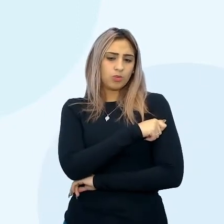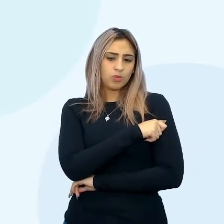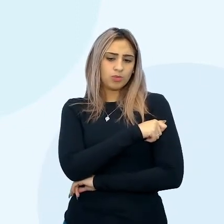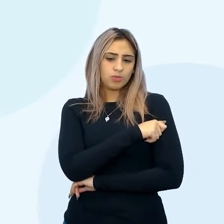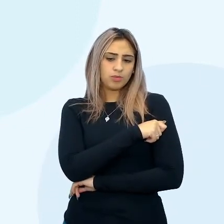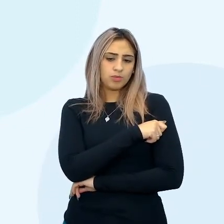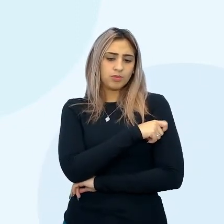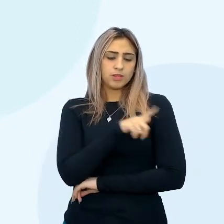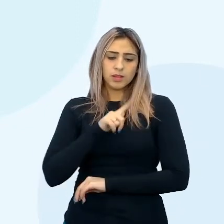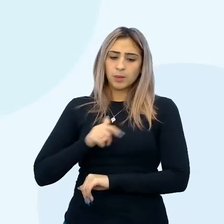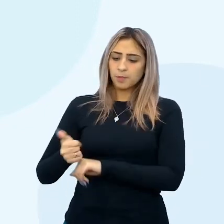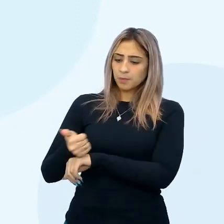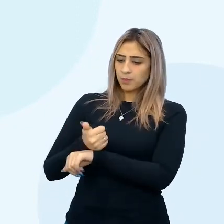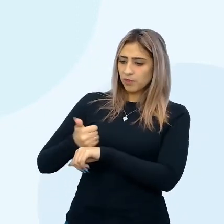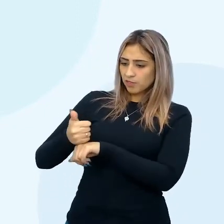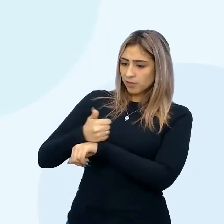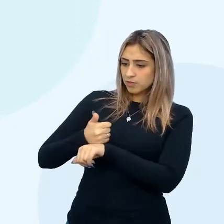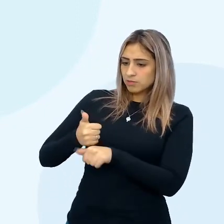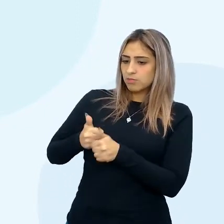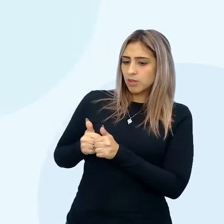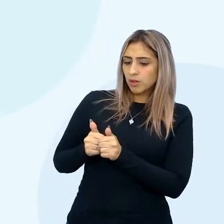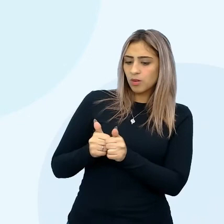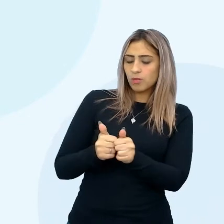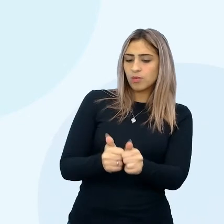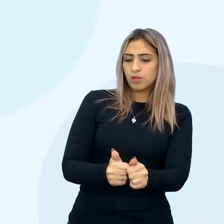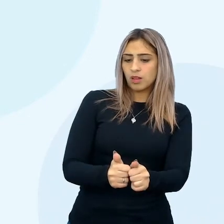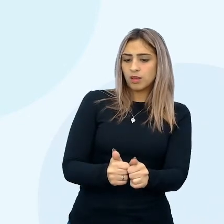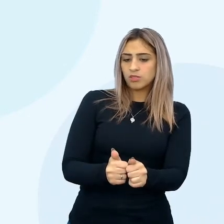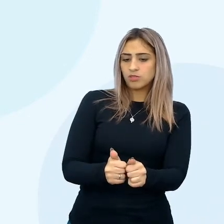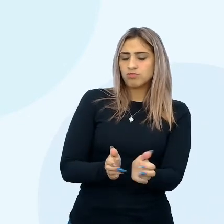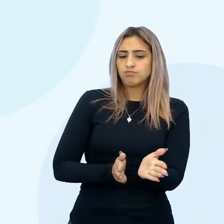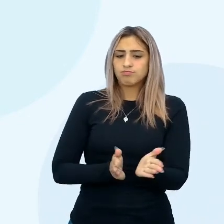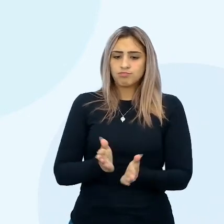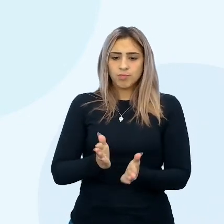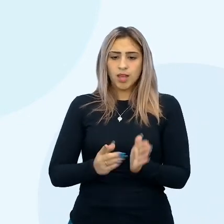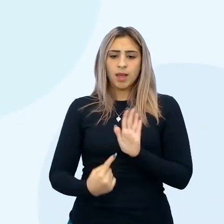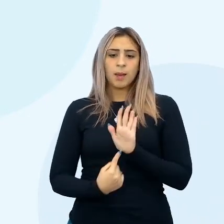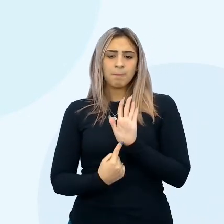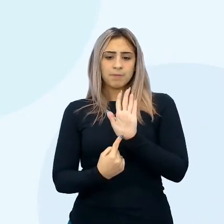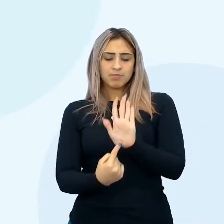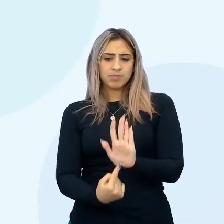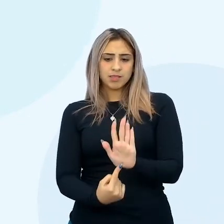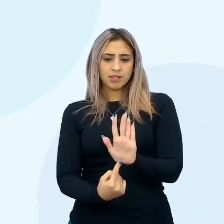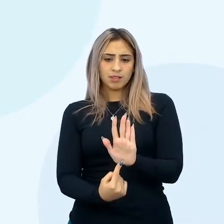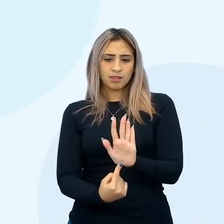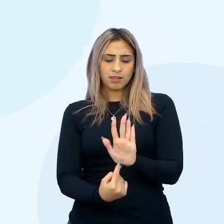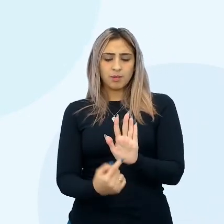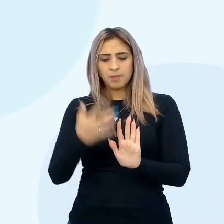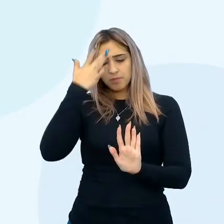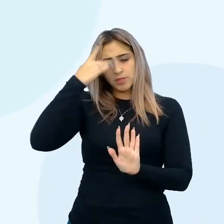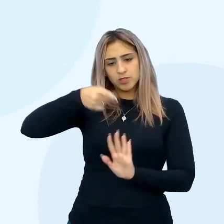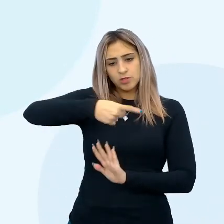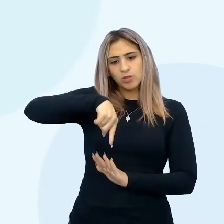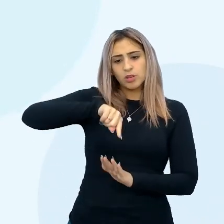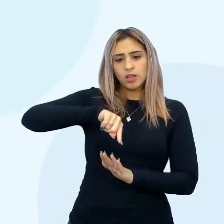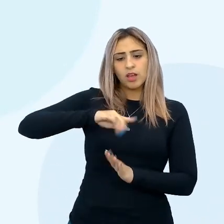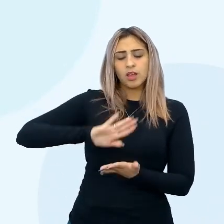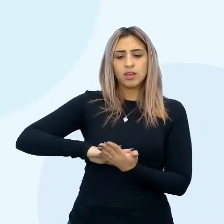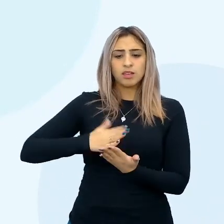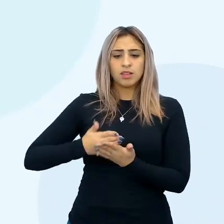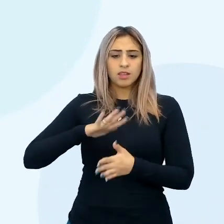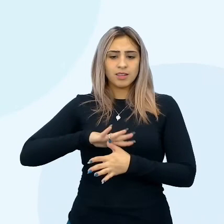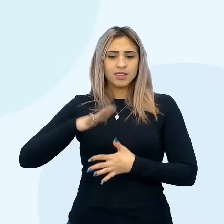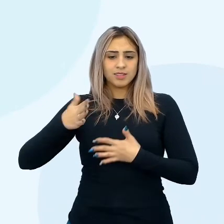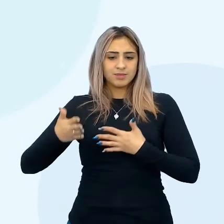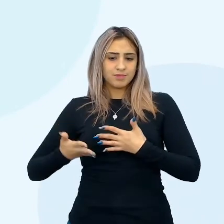um profissional de Libras para acompanhar esse estudante na escola. Uma forma da acessibilidade é apresentar para o pessoal de Libras, para quem acompanha, o